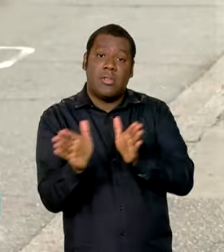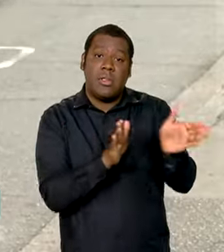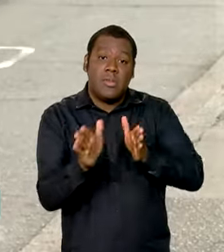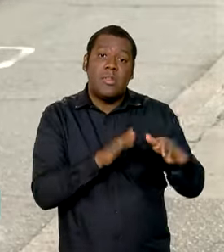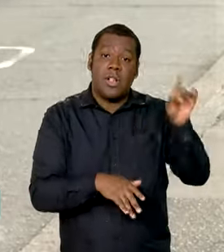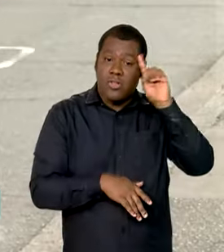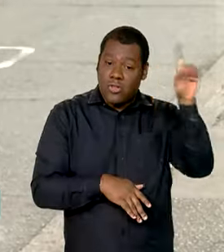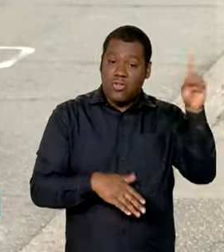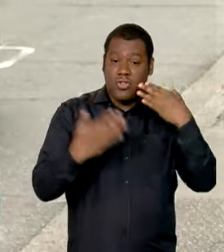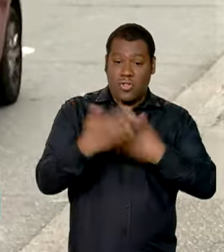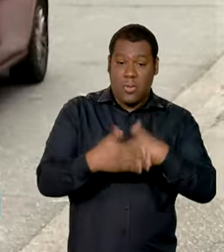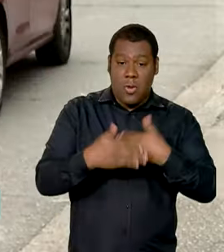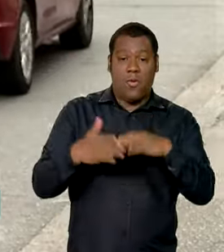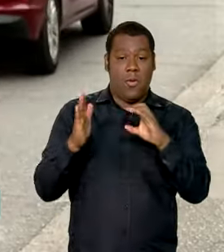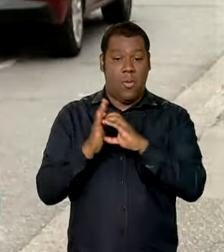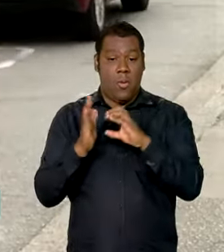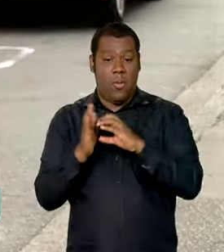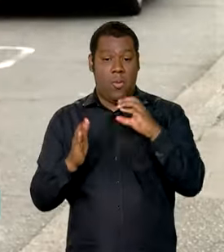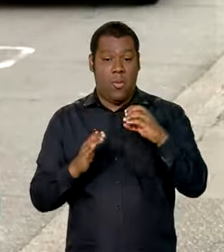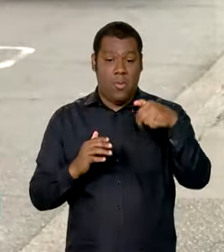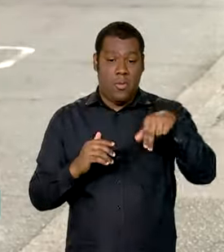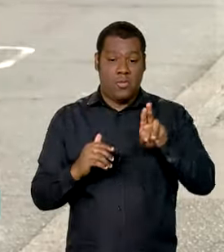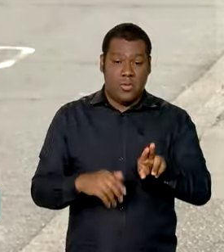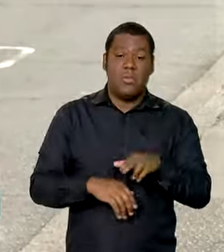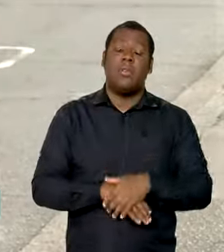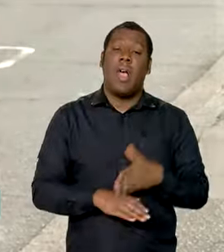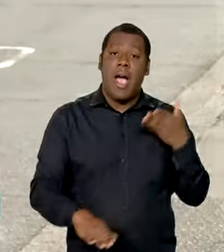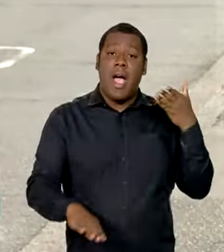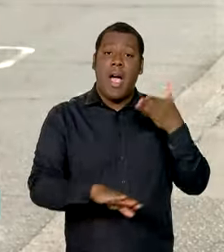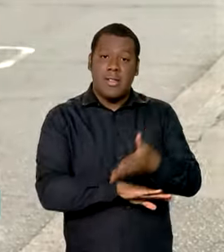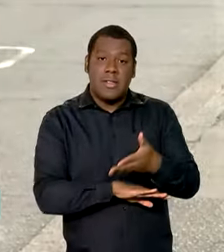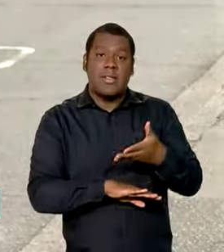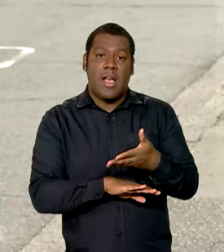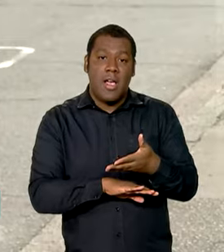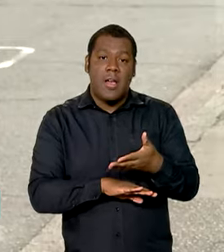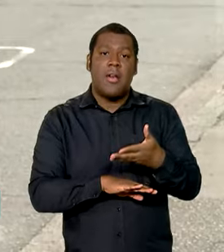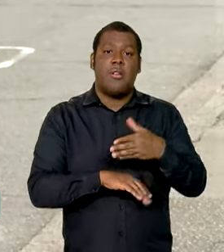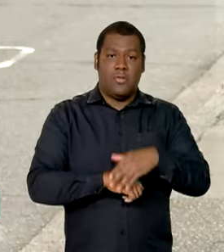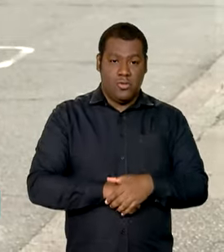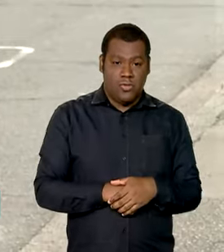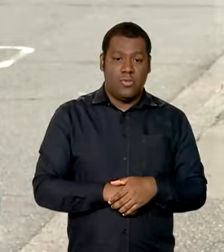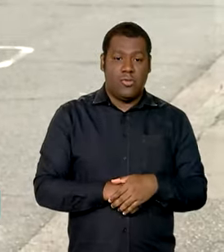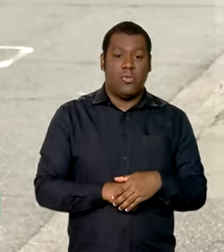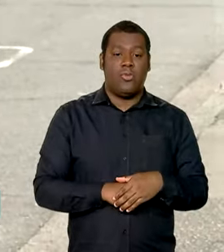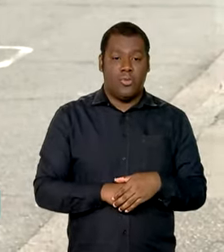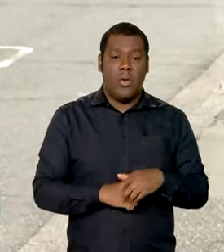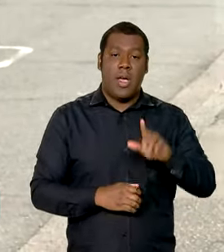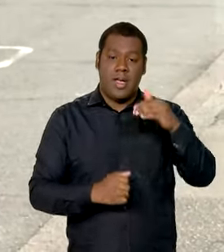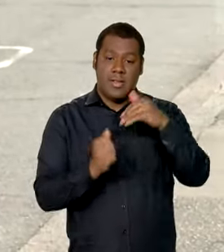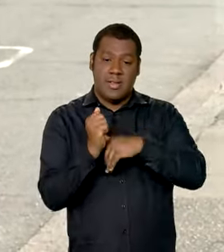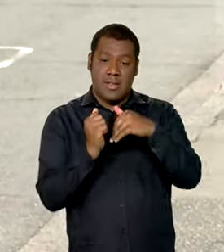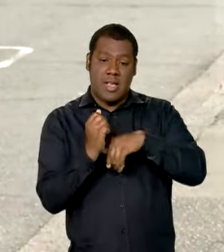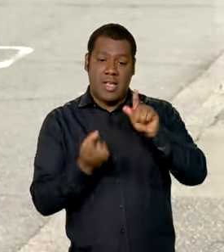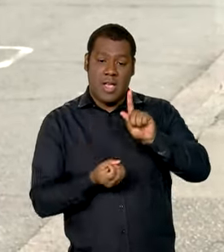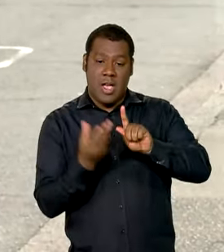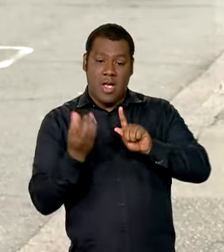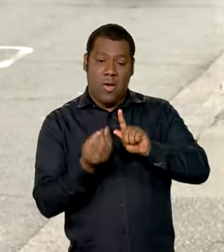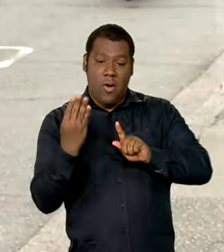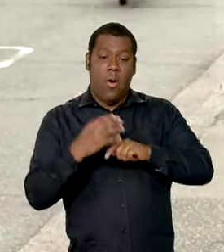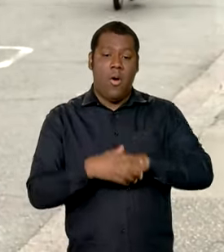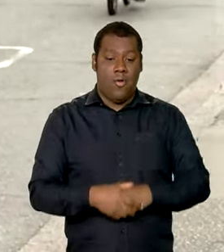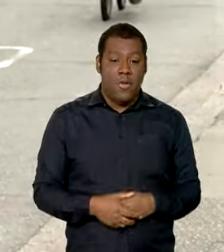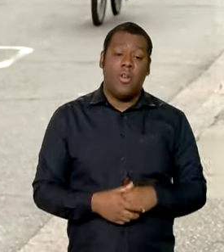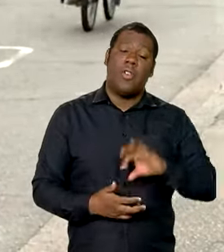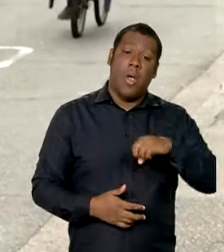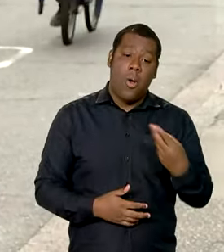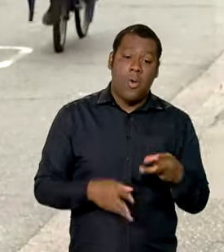candidato pode entrar com a conta gov.br, com a sua conta pessoal, no site da Fundação Sesgran Rio, que organiza o